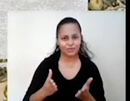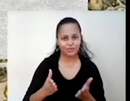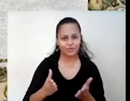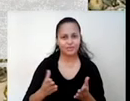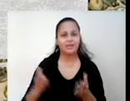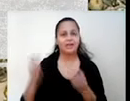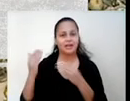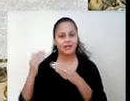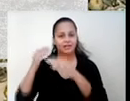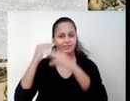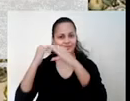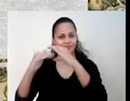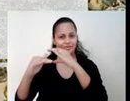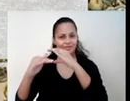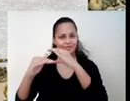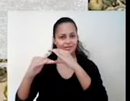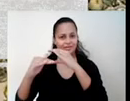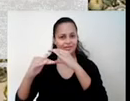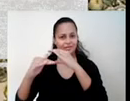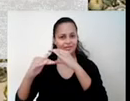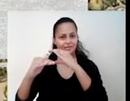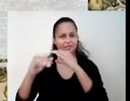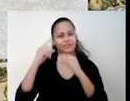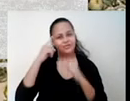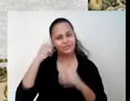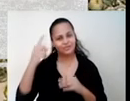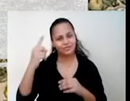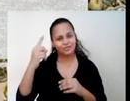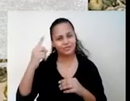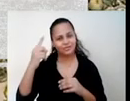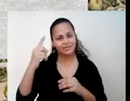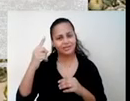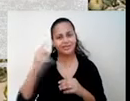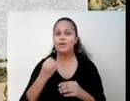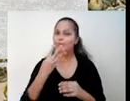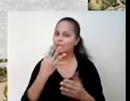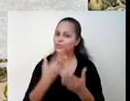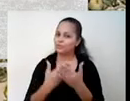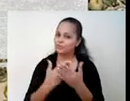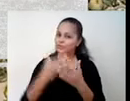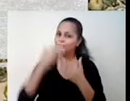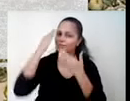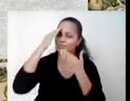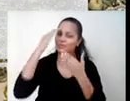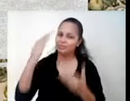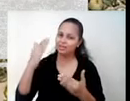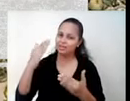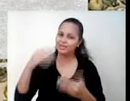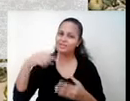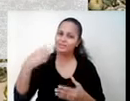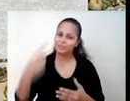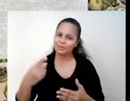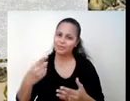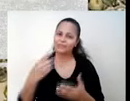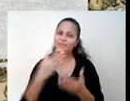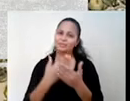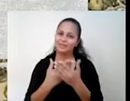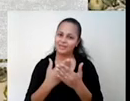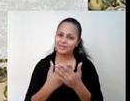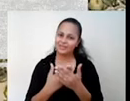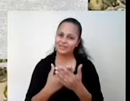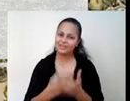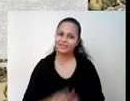Acima, ao lado, está o meu contato, caso tenham dúvidas. Bons estudos, muito obrigado e até a